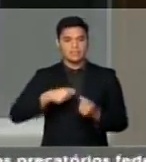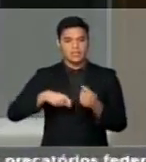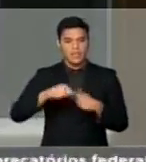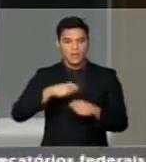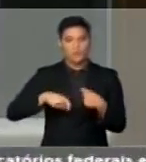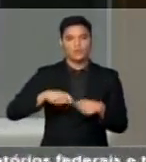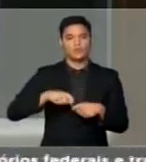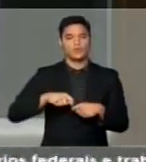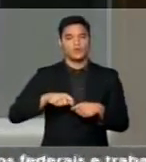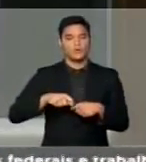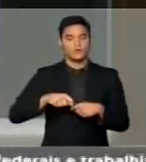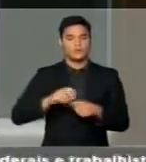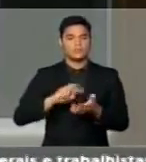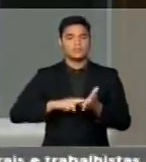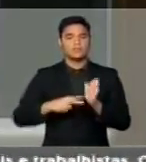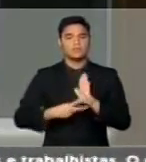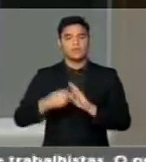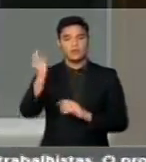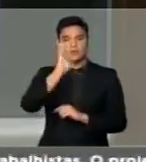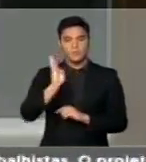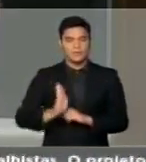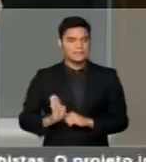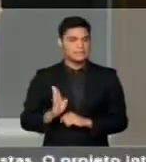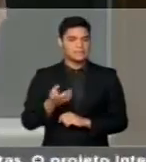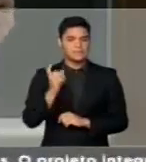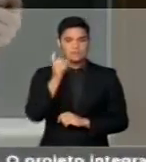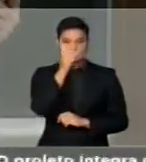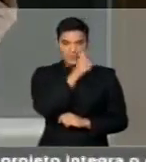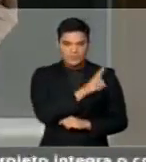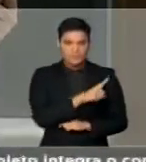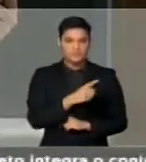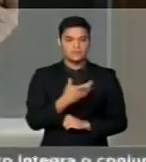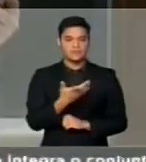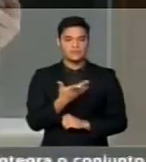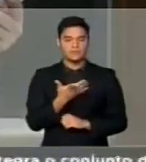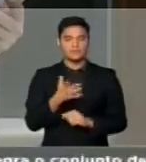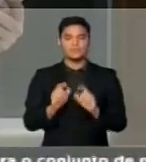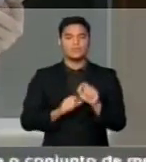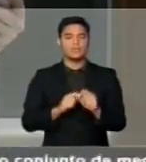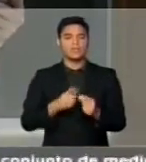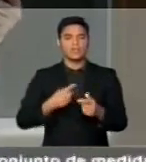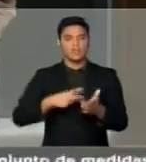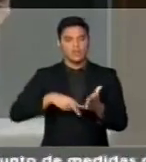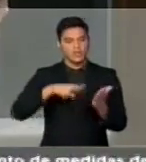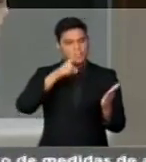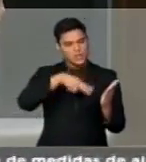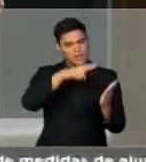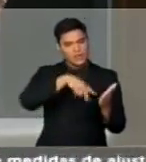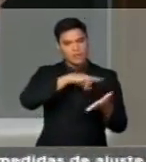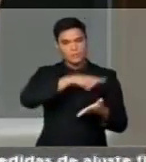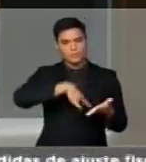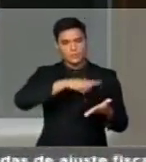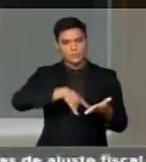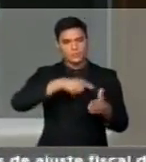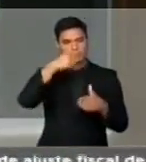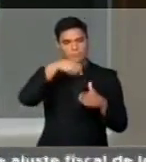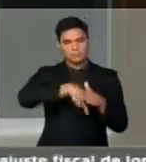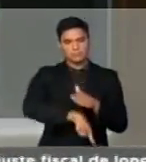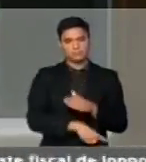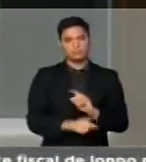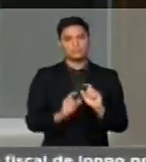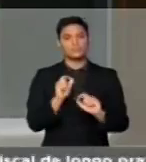Brasil como refém do mercado financeiro, em que nós analisamos um documento com maior profundidade, o que